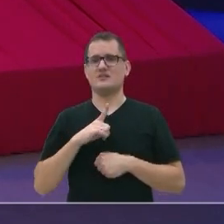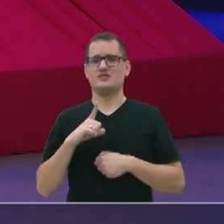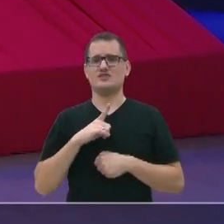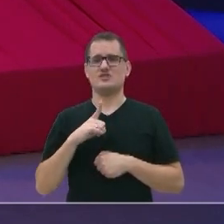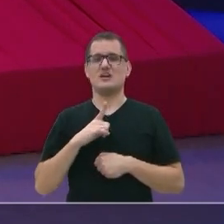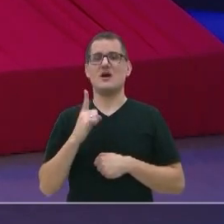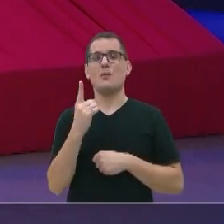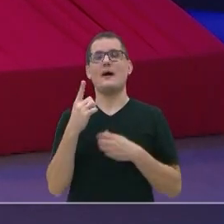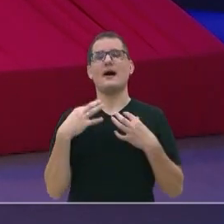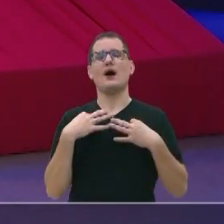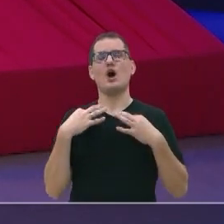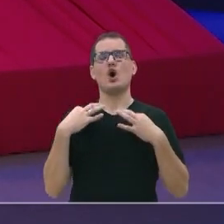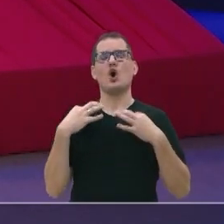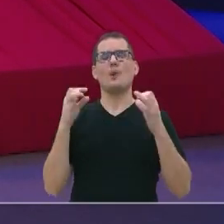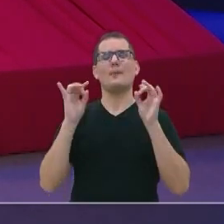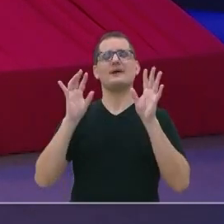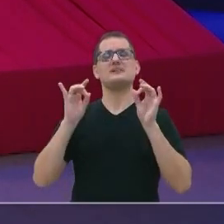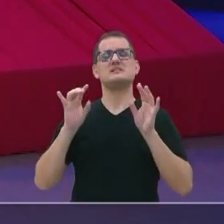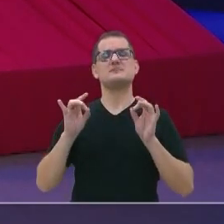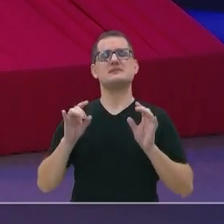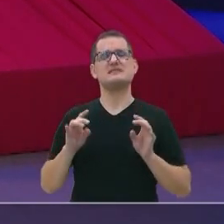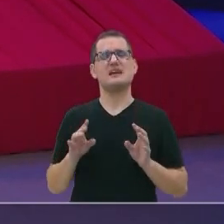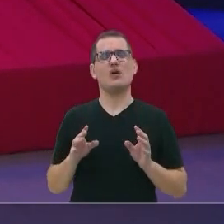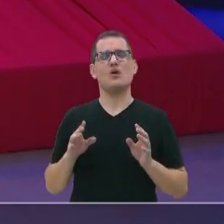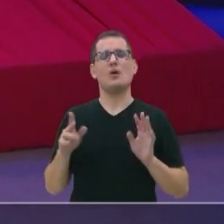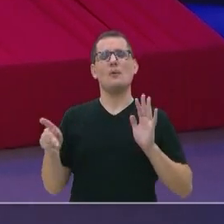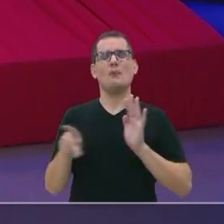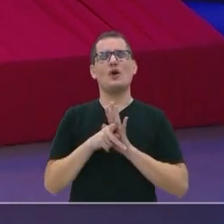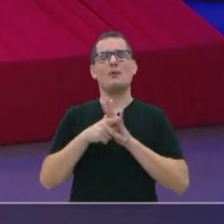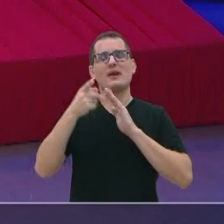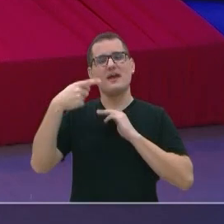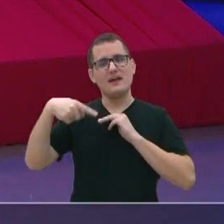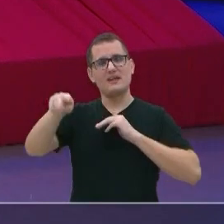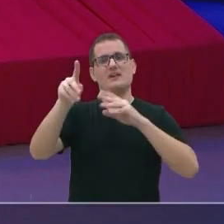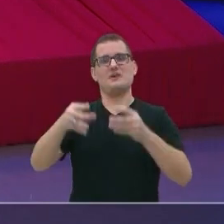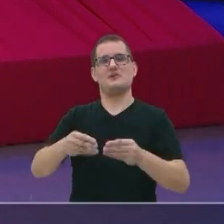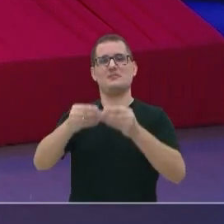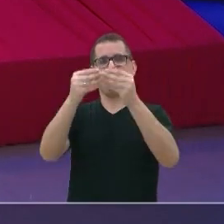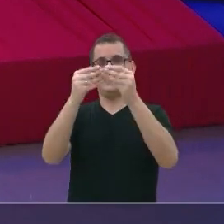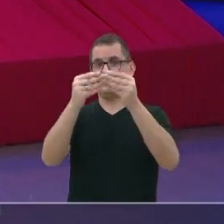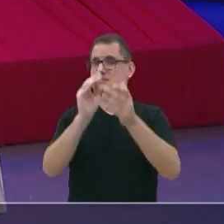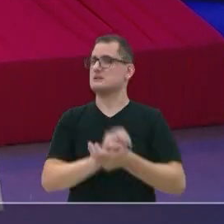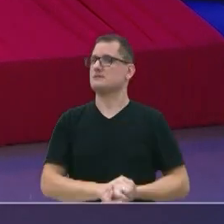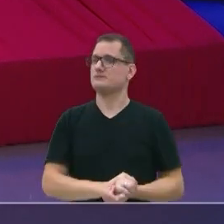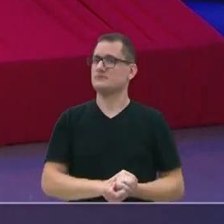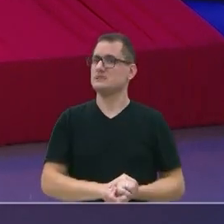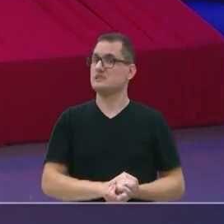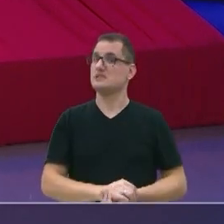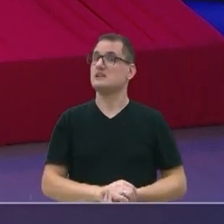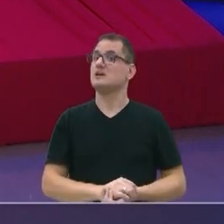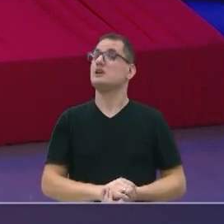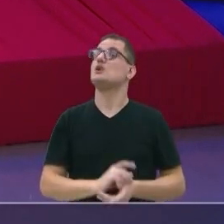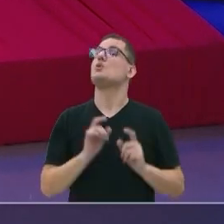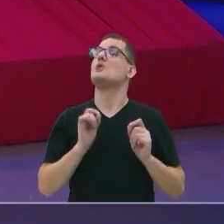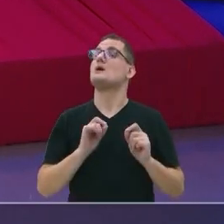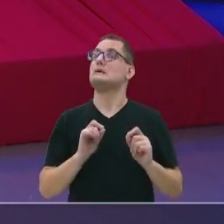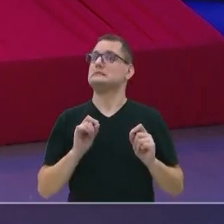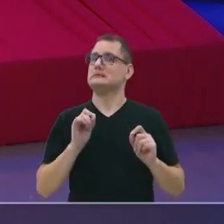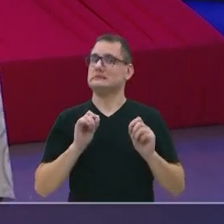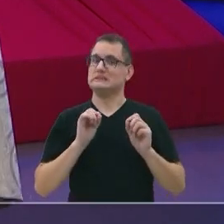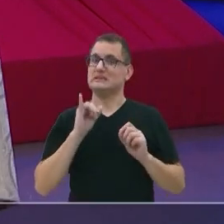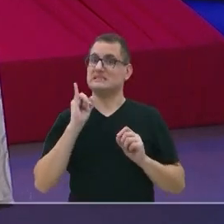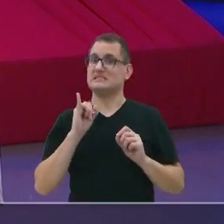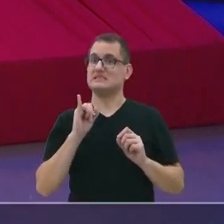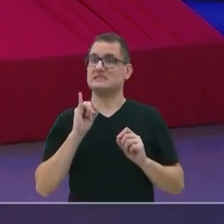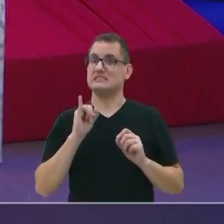roupa: hoje eu vou à missa. E ai de mim se mexer